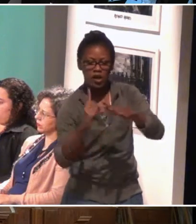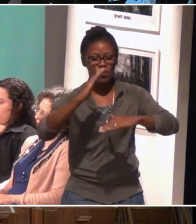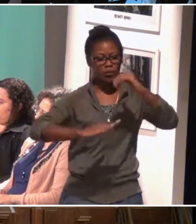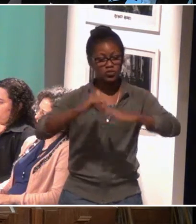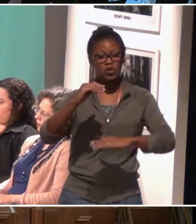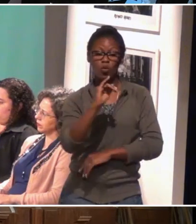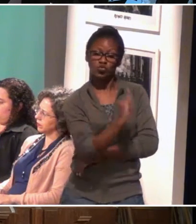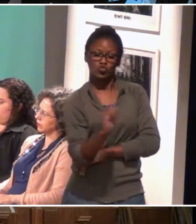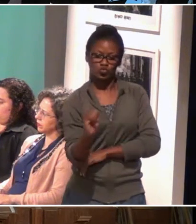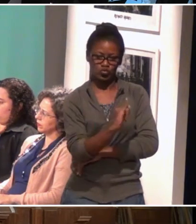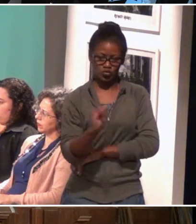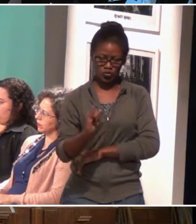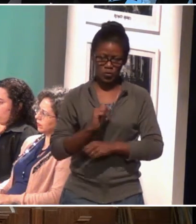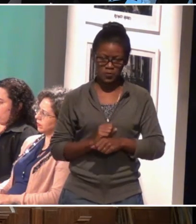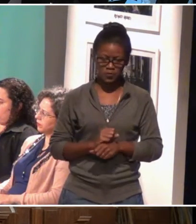instrutores.